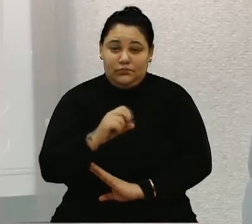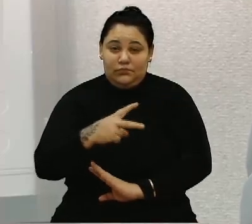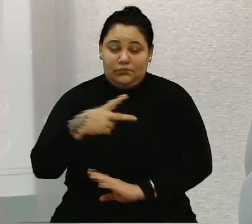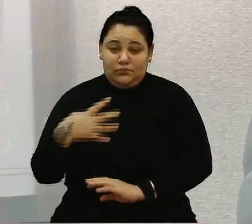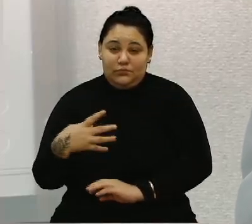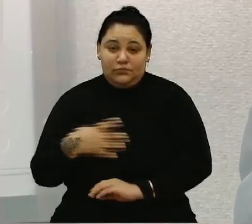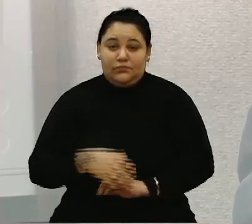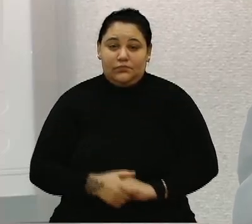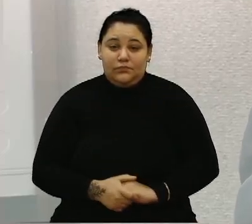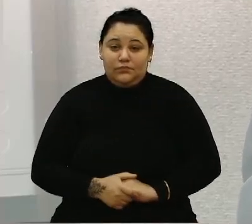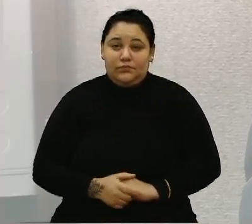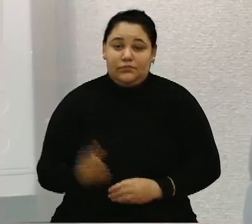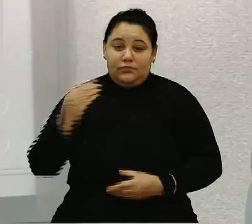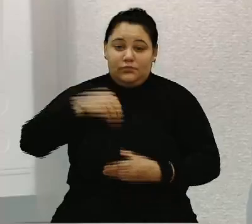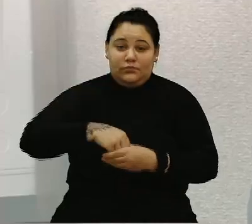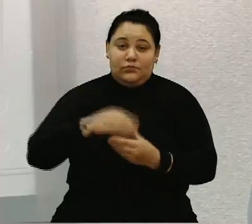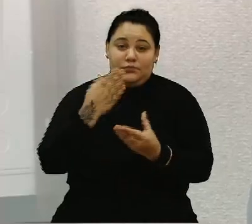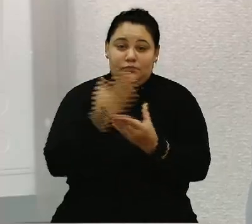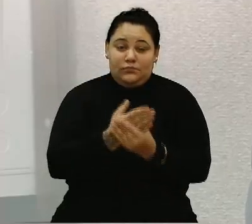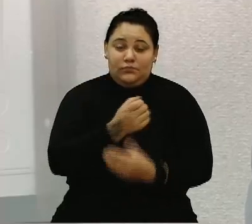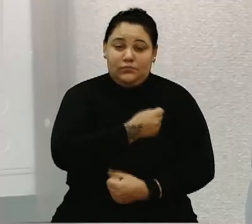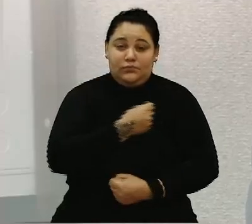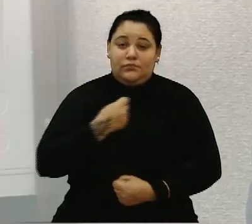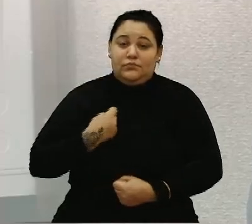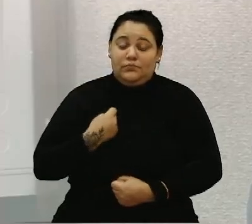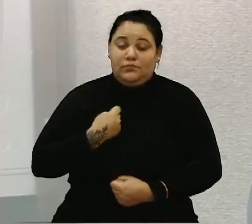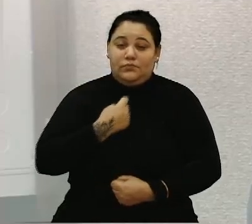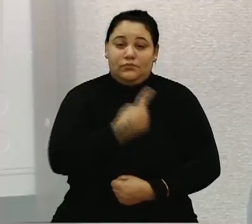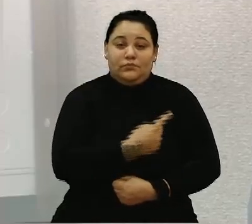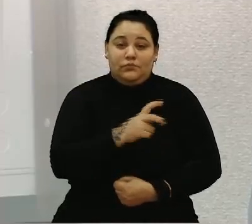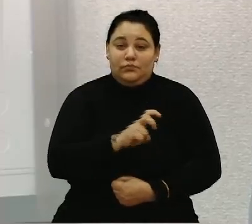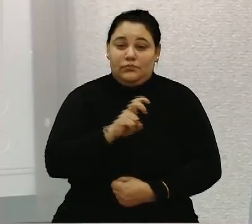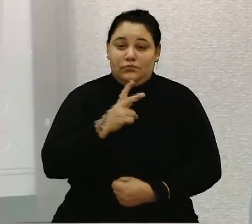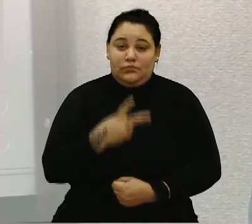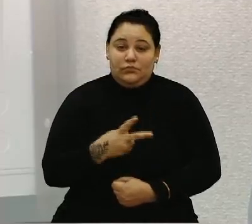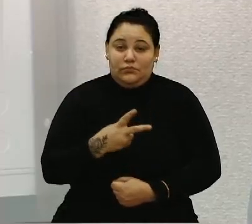118/2024, contido no processo número